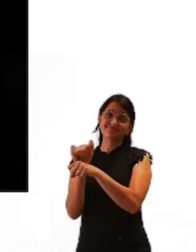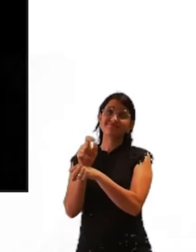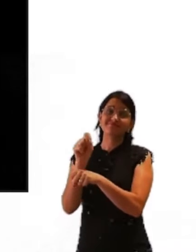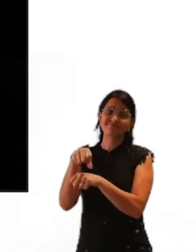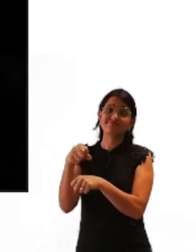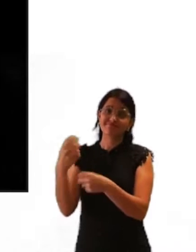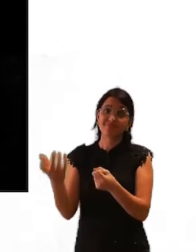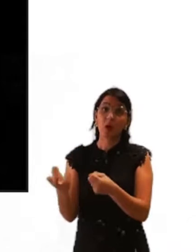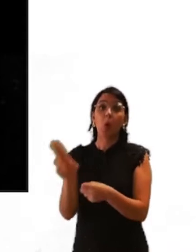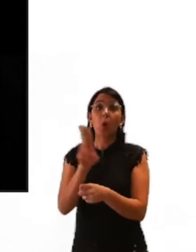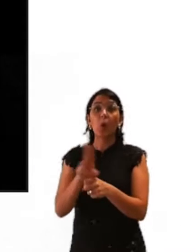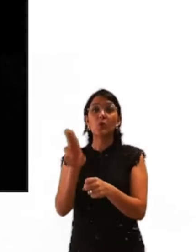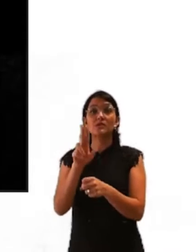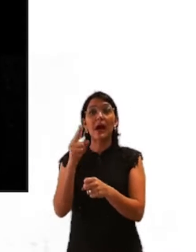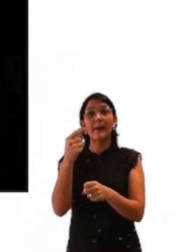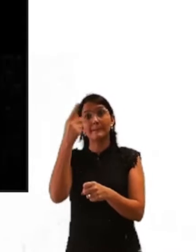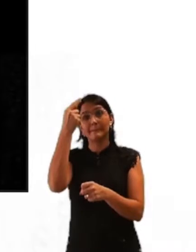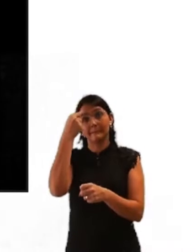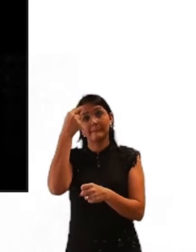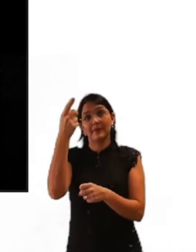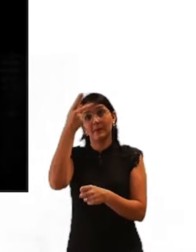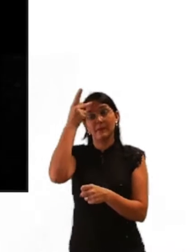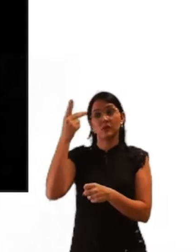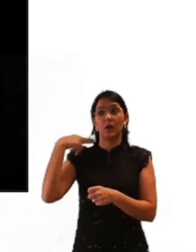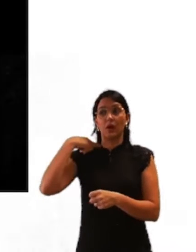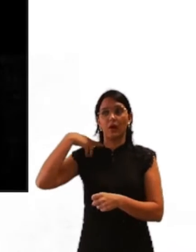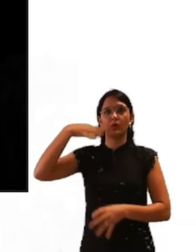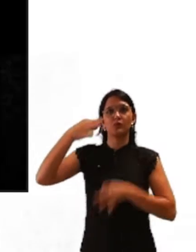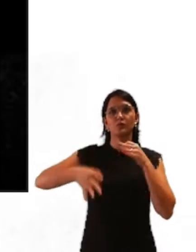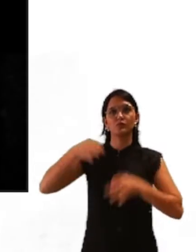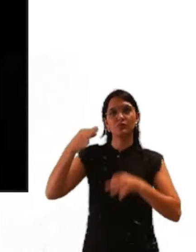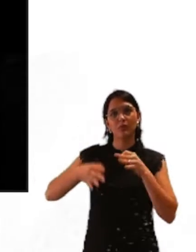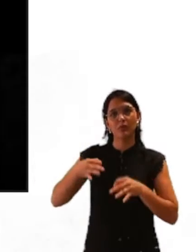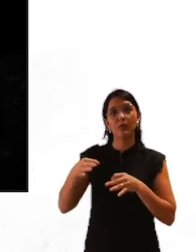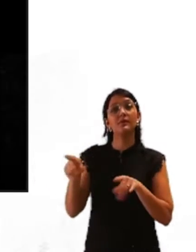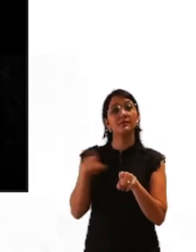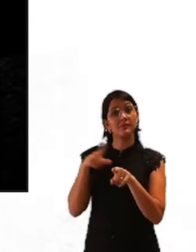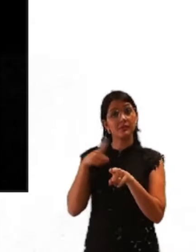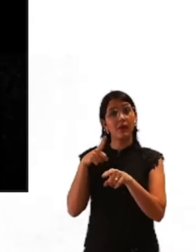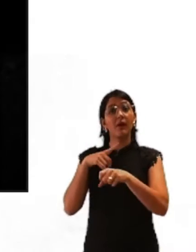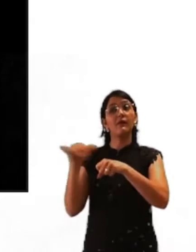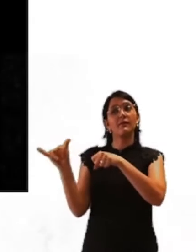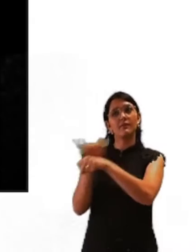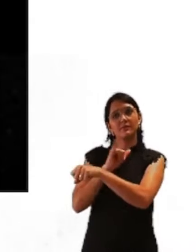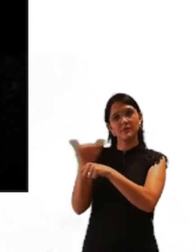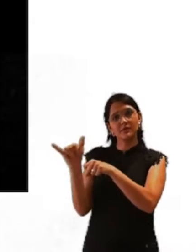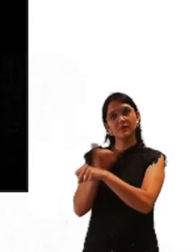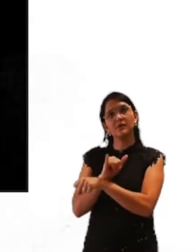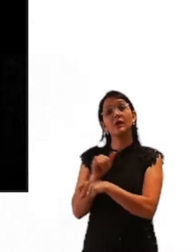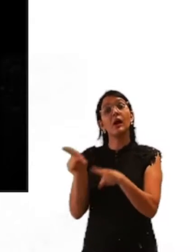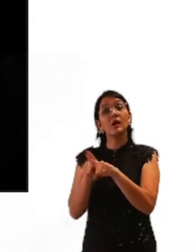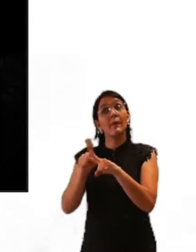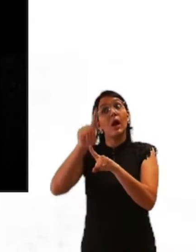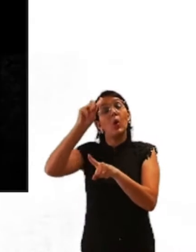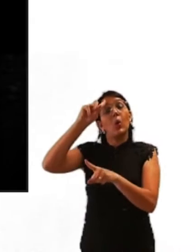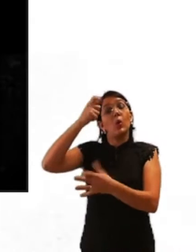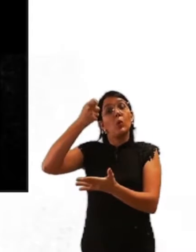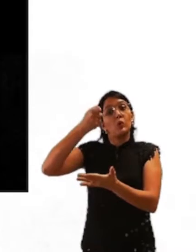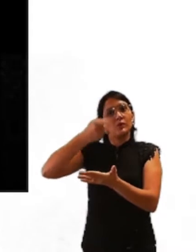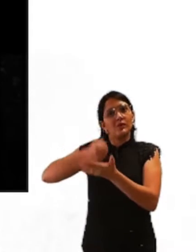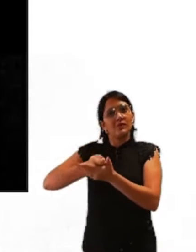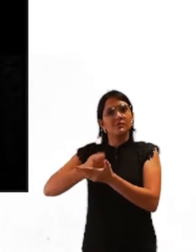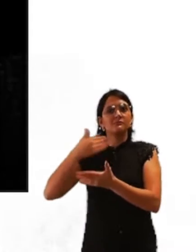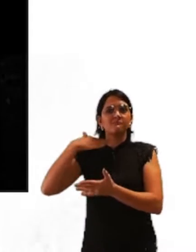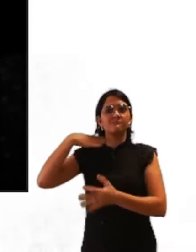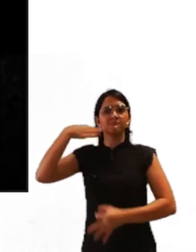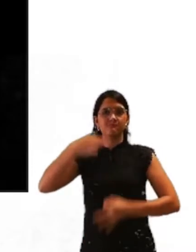estratégia. Os atores processuais, eles adotam estratégias, né? E o juiz, na sua tomada de decisão,